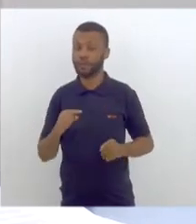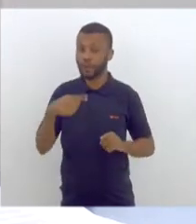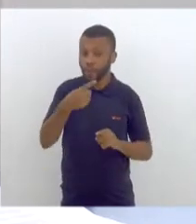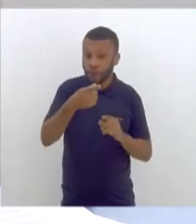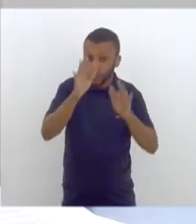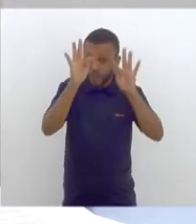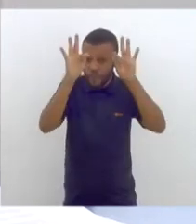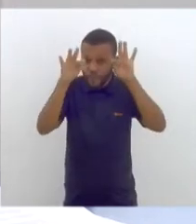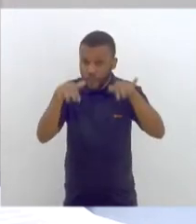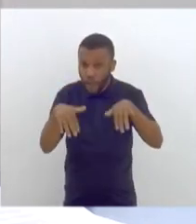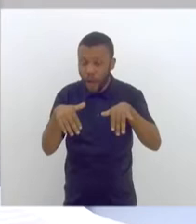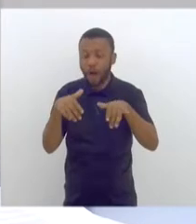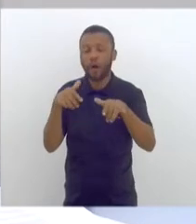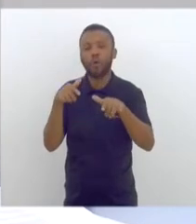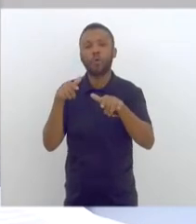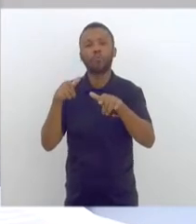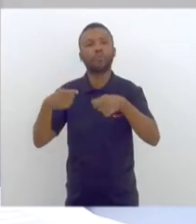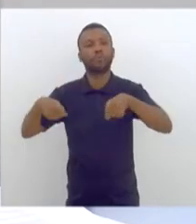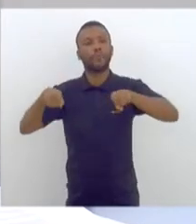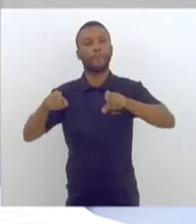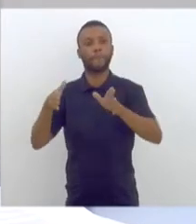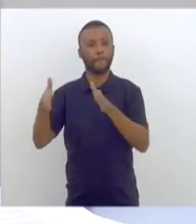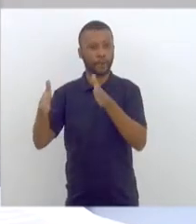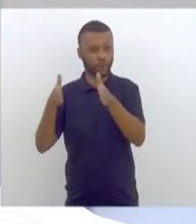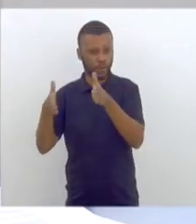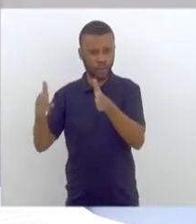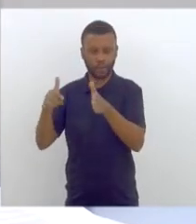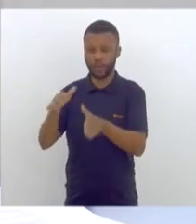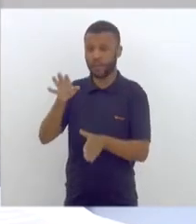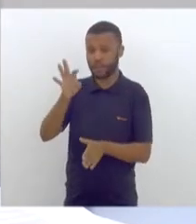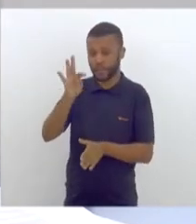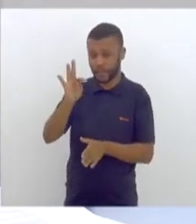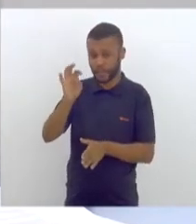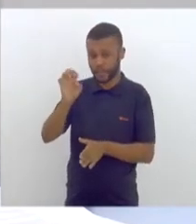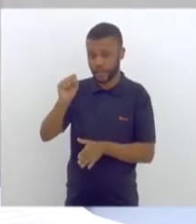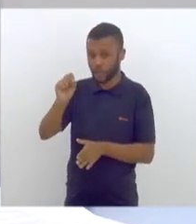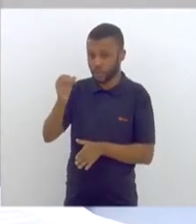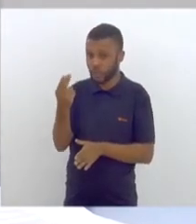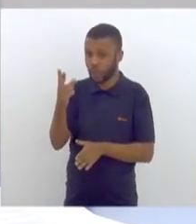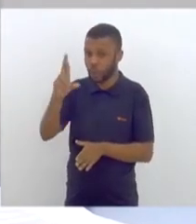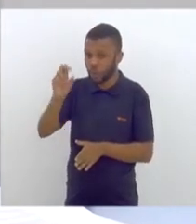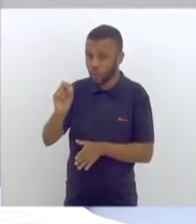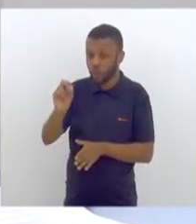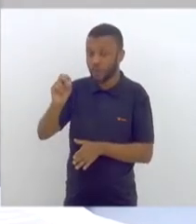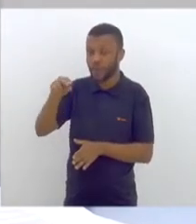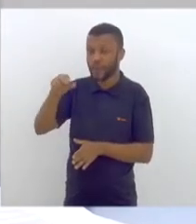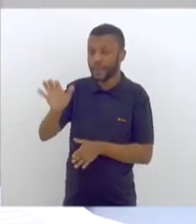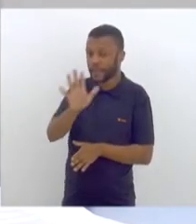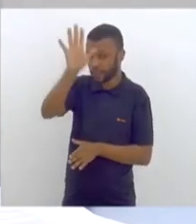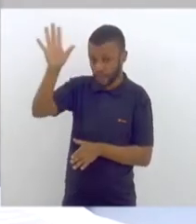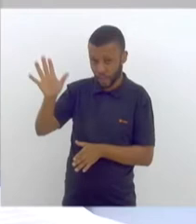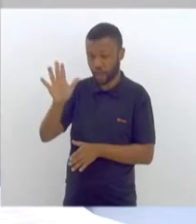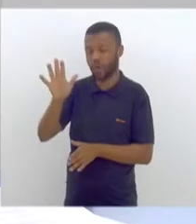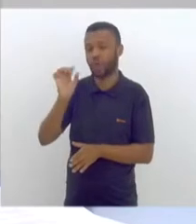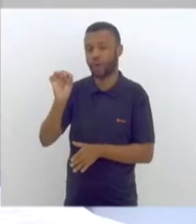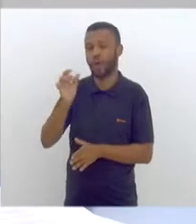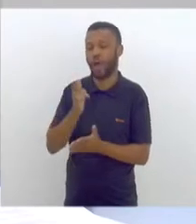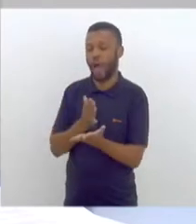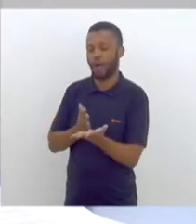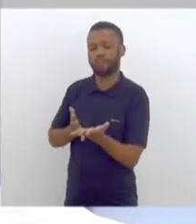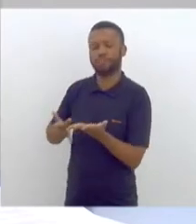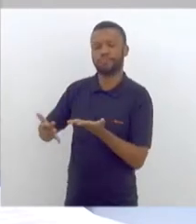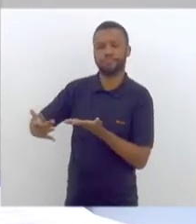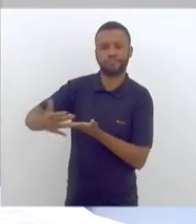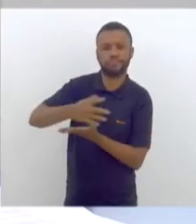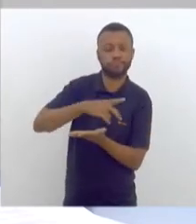no final do exercício pelo Tesouro Nacional arrecadação de ICMS